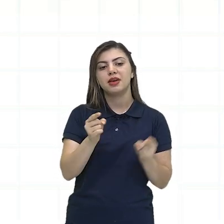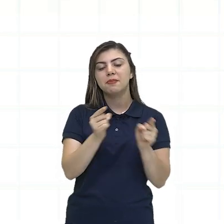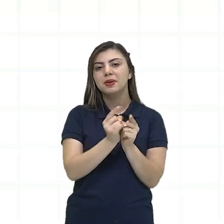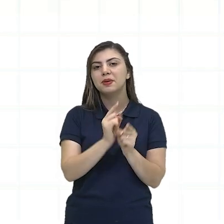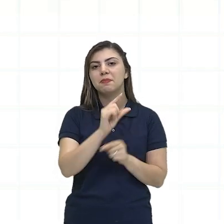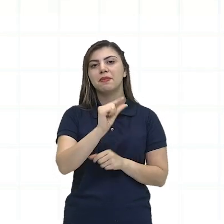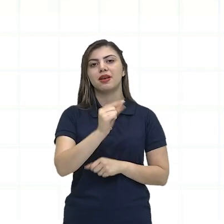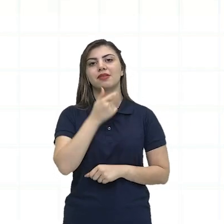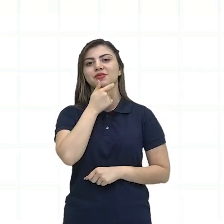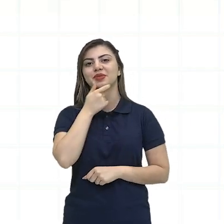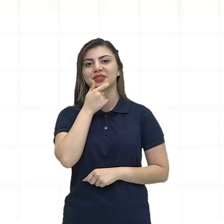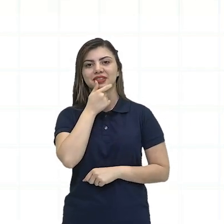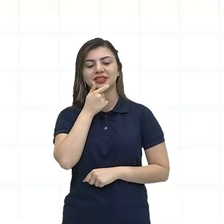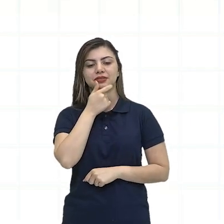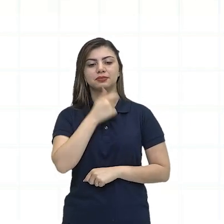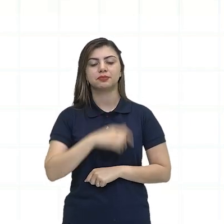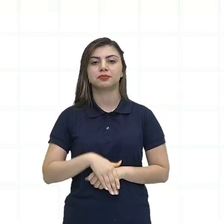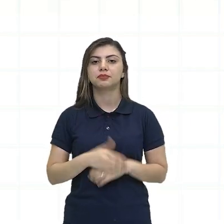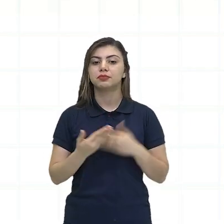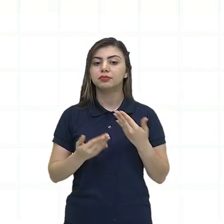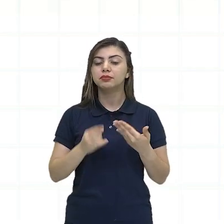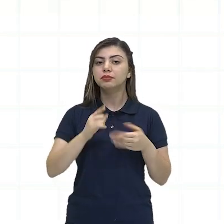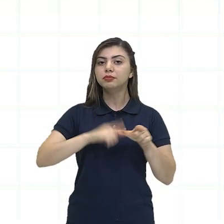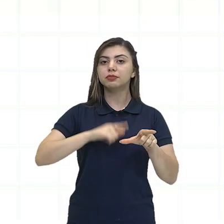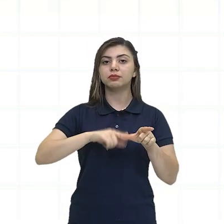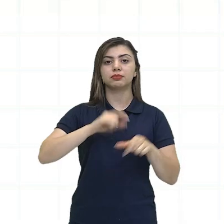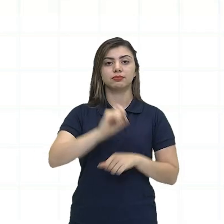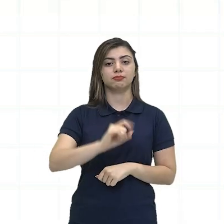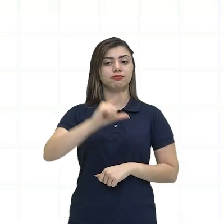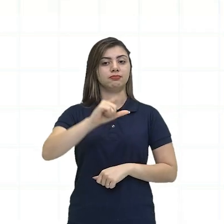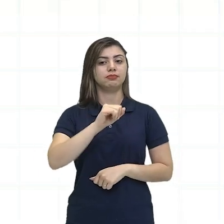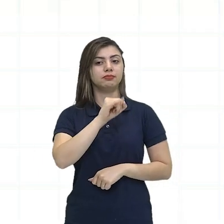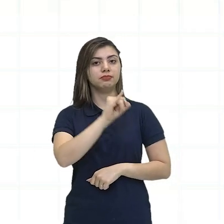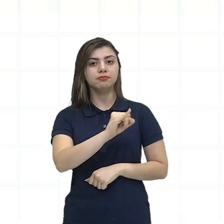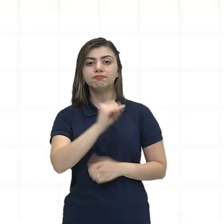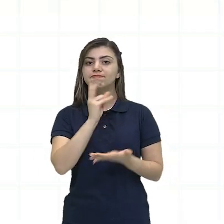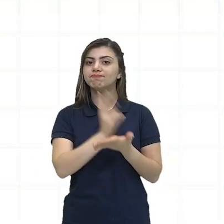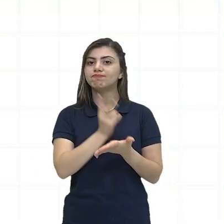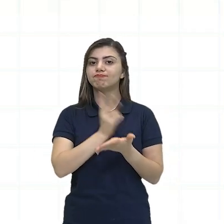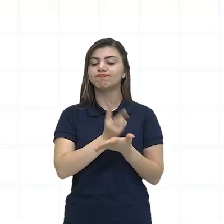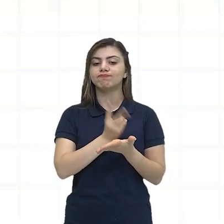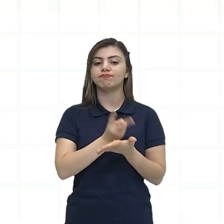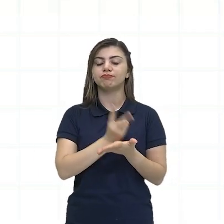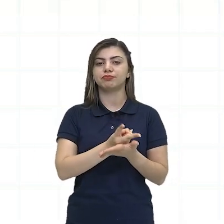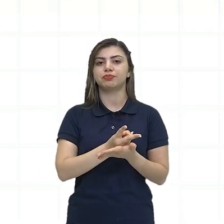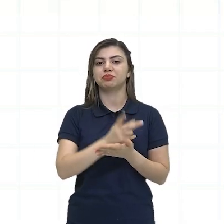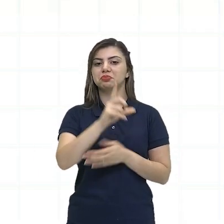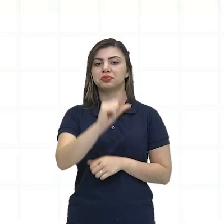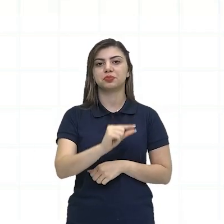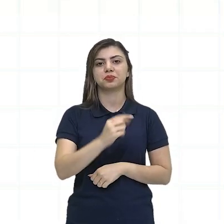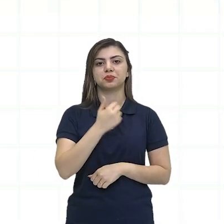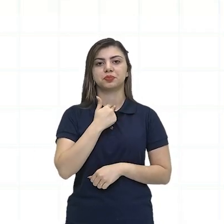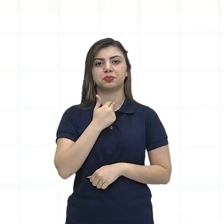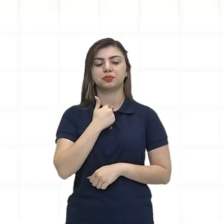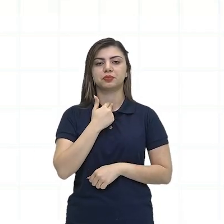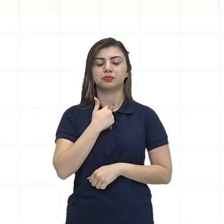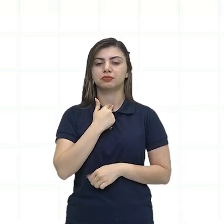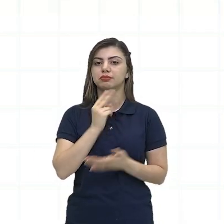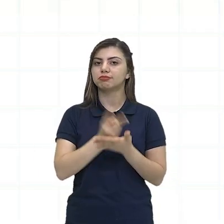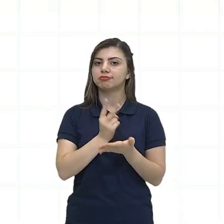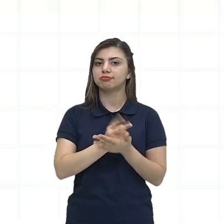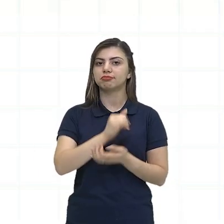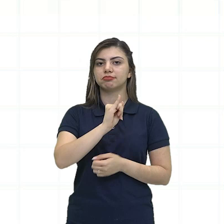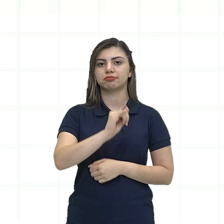inglesa, tá? E ela sempre é escrita com letra maiúscula, não pode escrever com letra minúscula, nem que ela apareça no meio do texto, tá